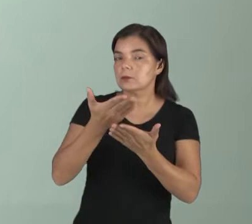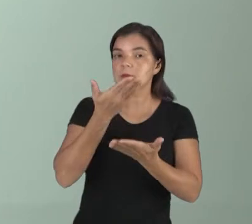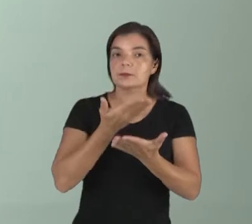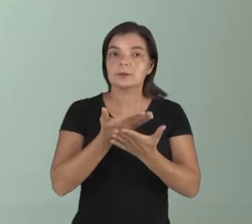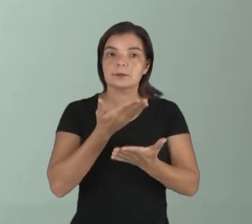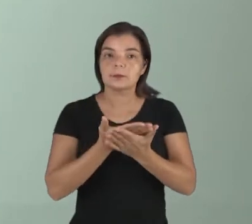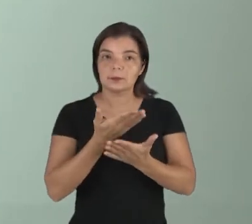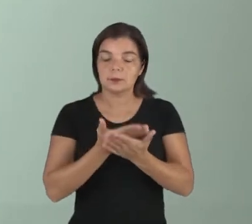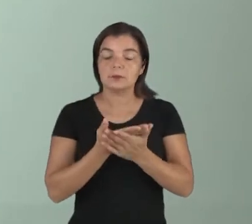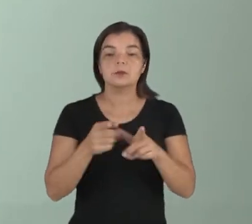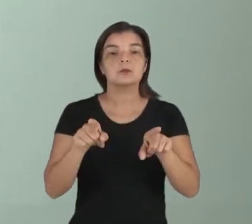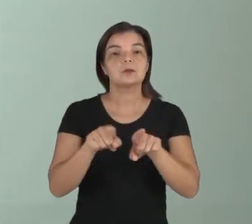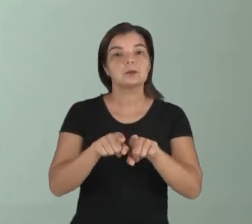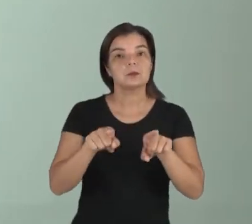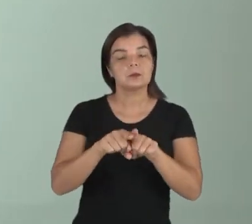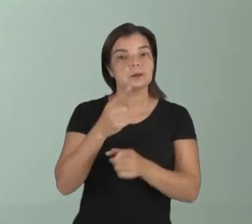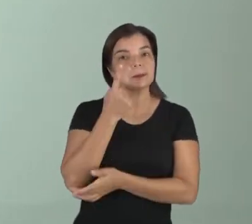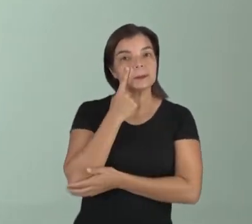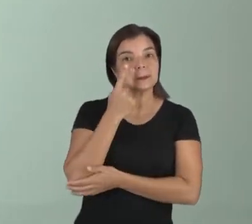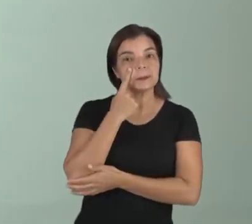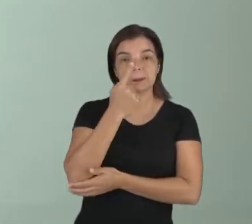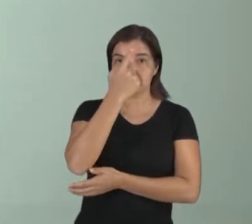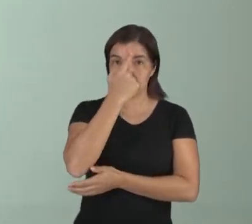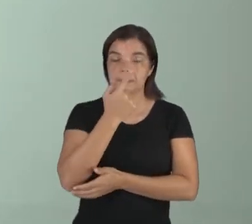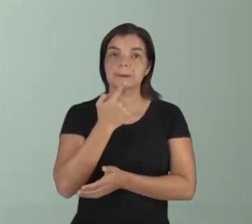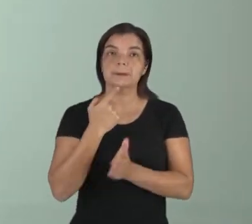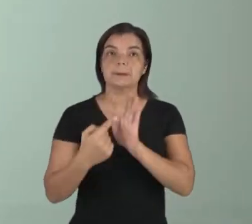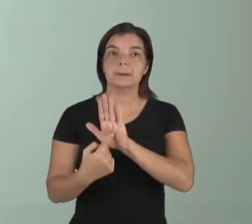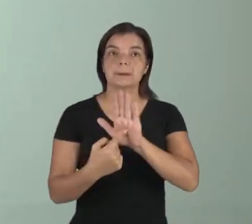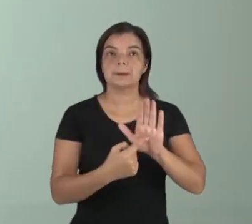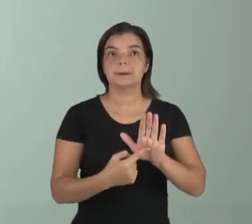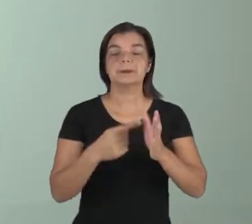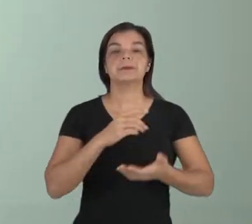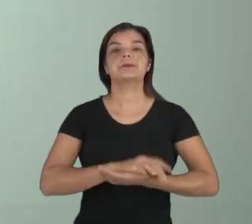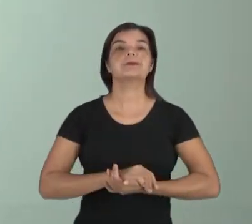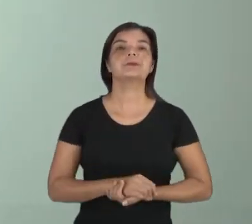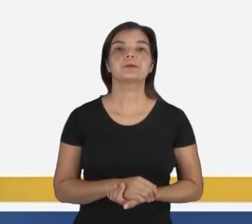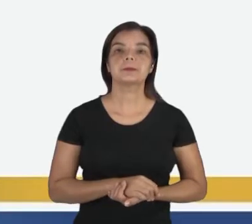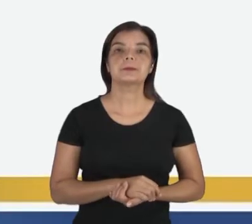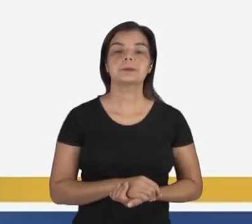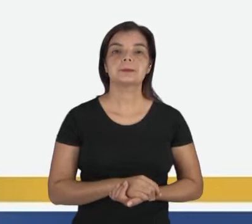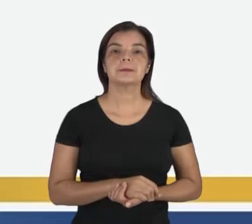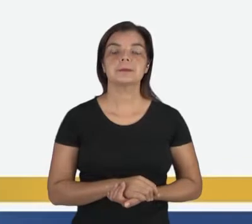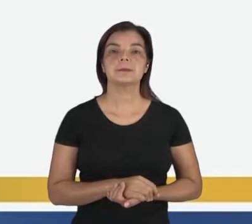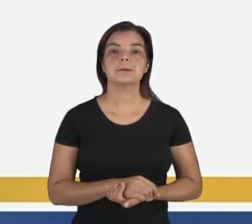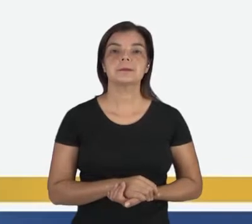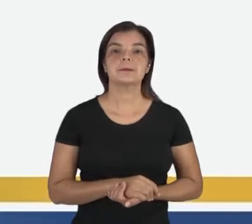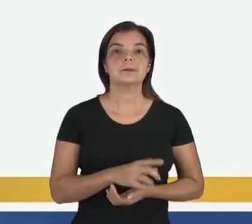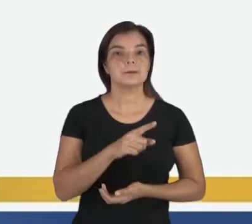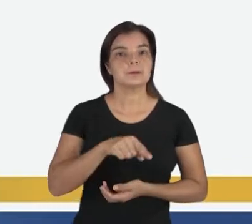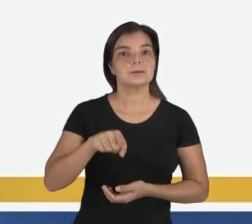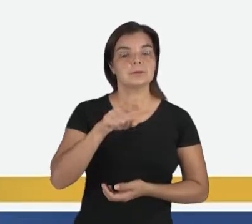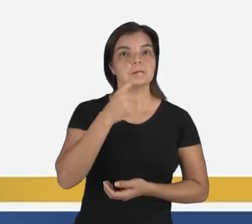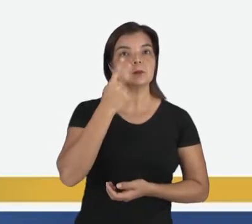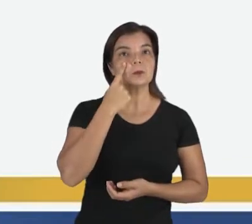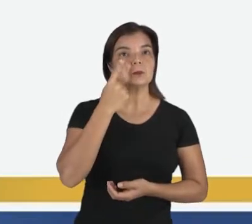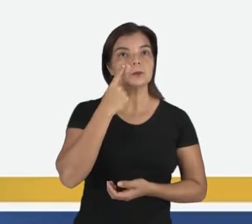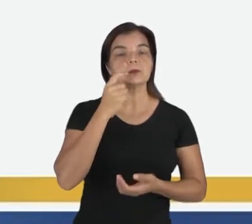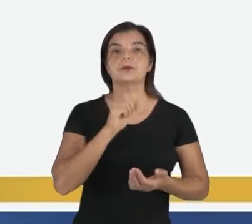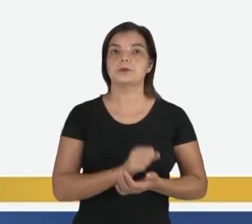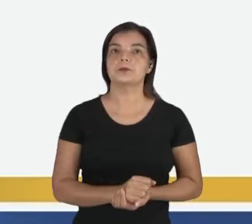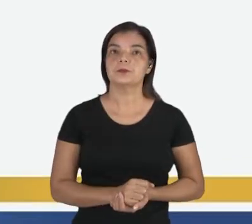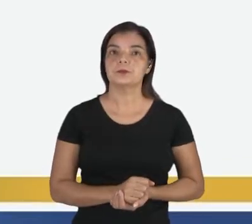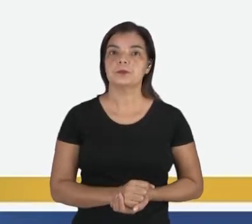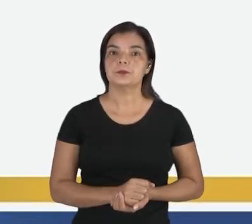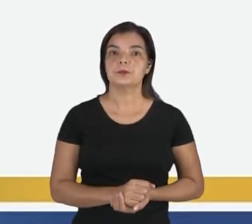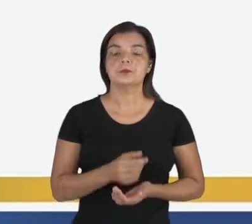nossa aula, vamos observar uma imagem. Vamos começar nossa abordagem por essa imagem que aparece para vocês. Observem o